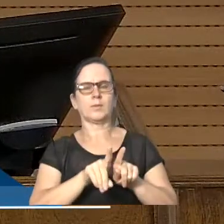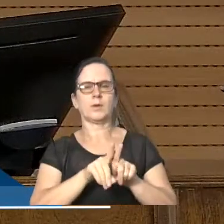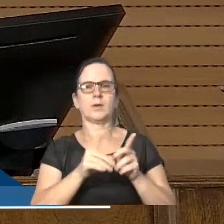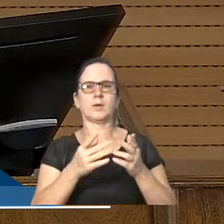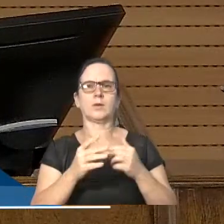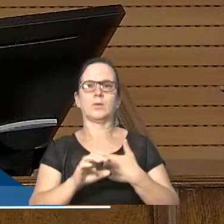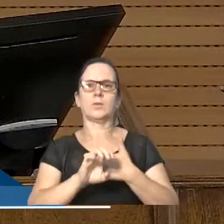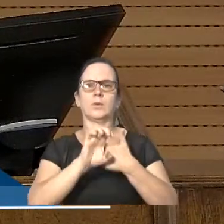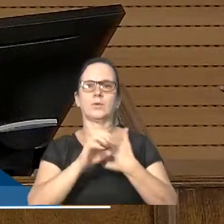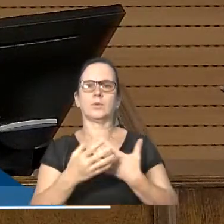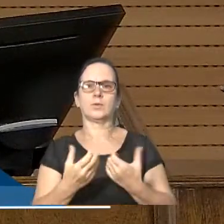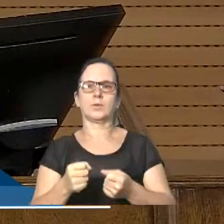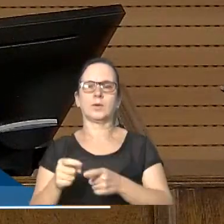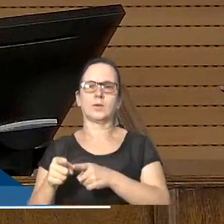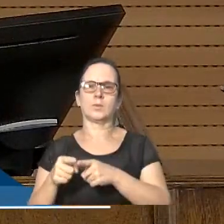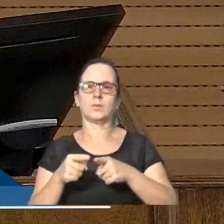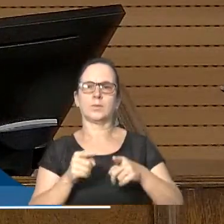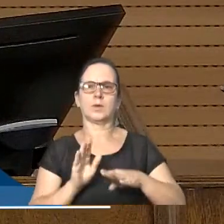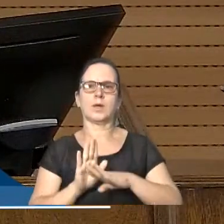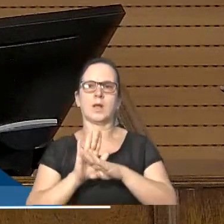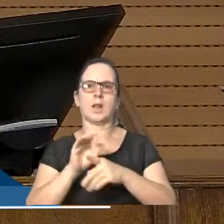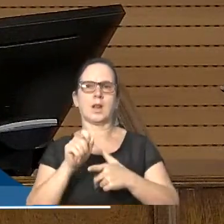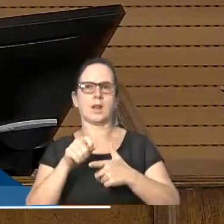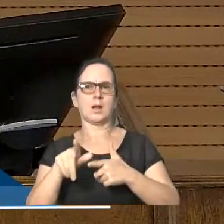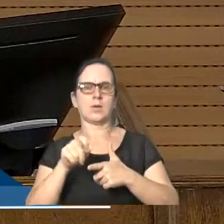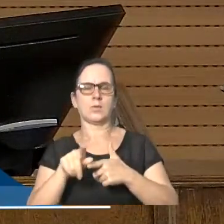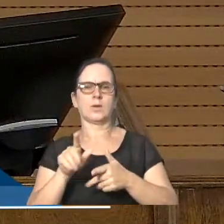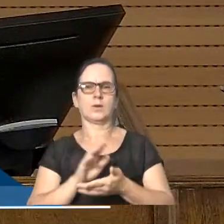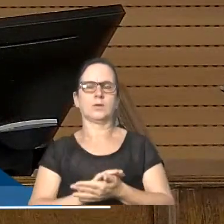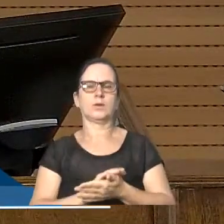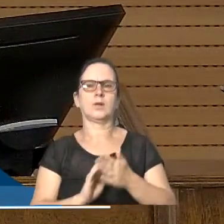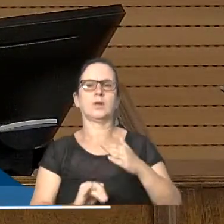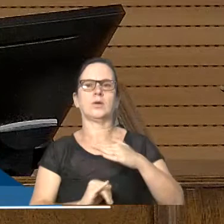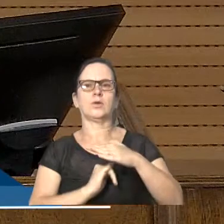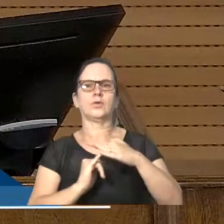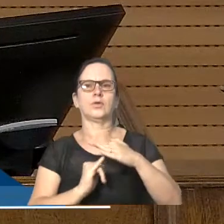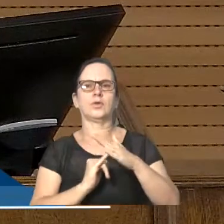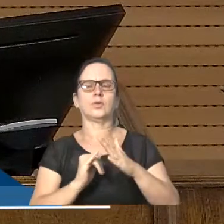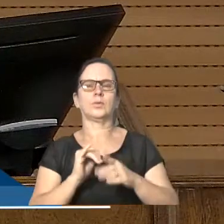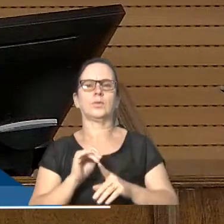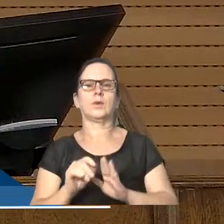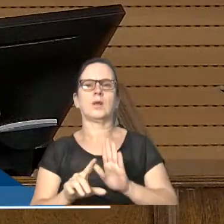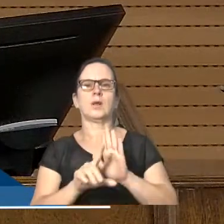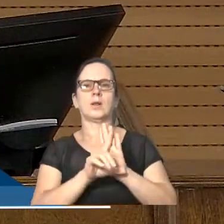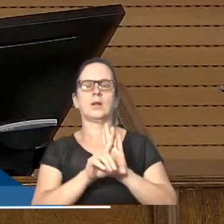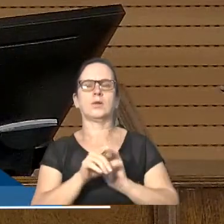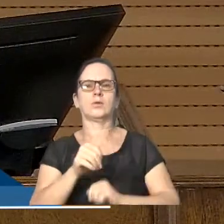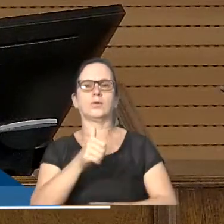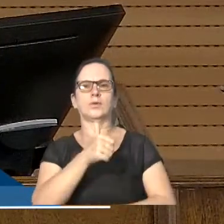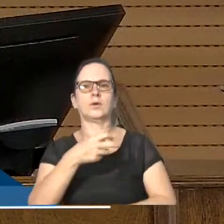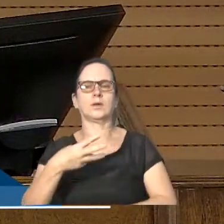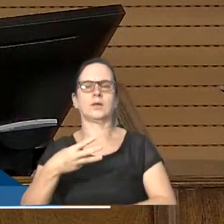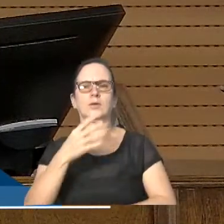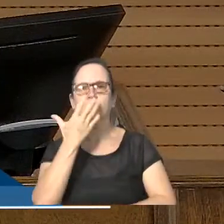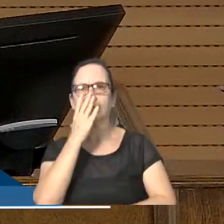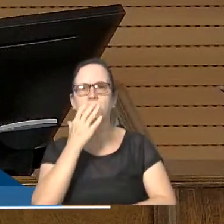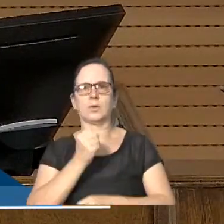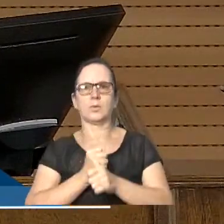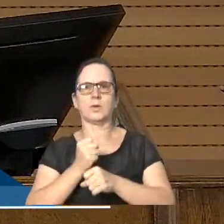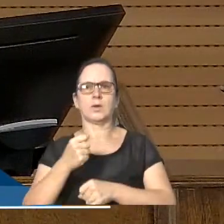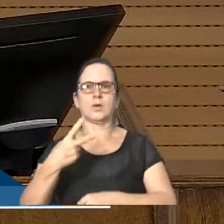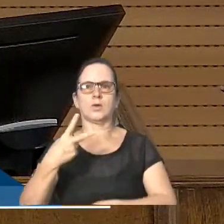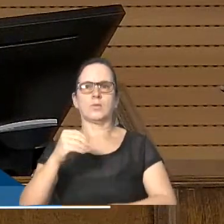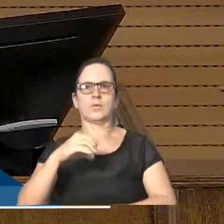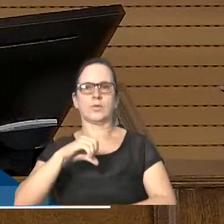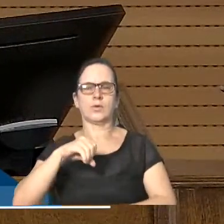o Poder Executivo a prorrogar a Bolsa Moradia, instituído pela lei número 3.301, de 13 de fevereiro de 2009. As